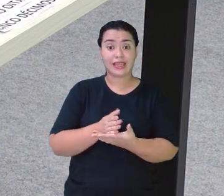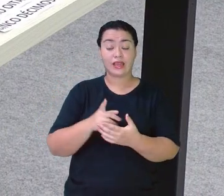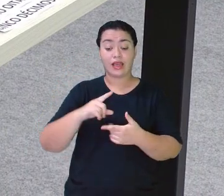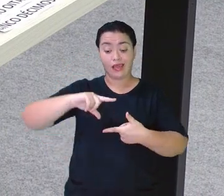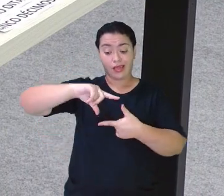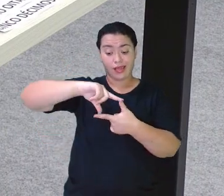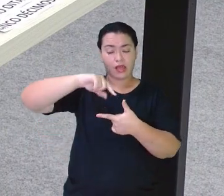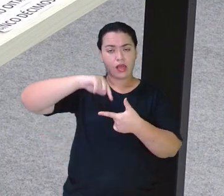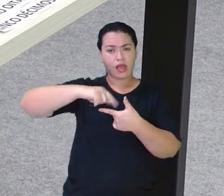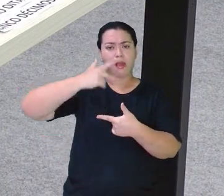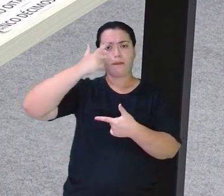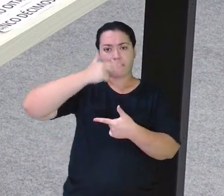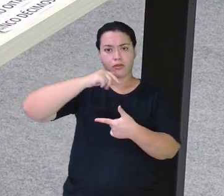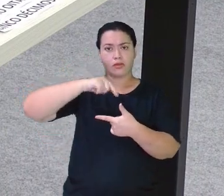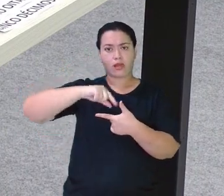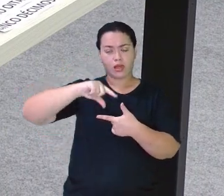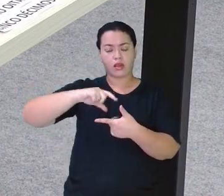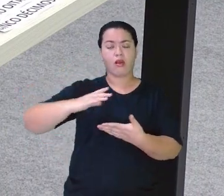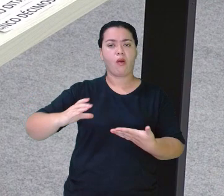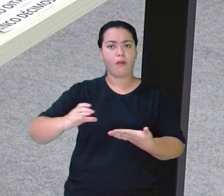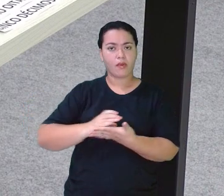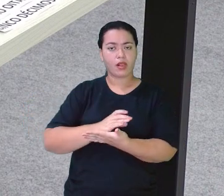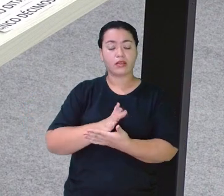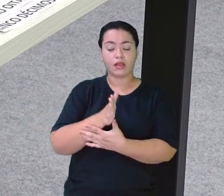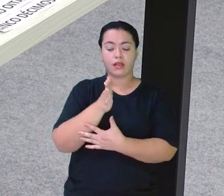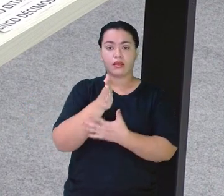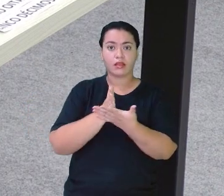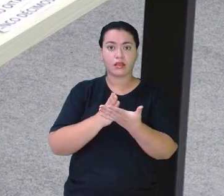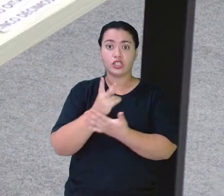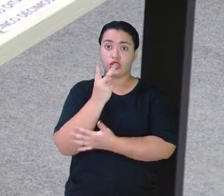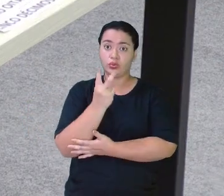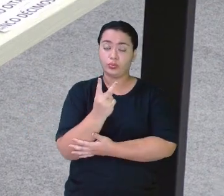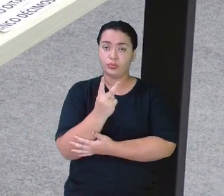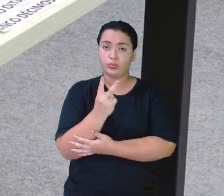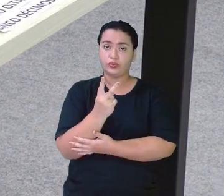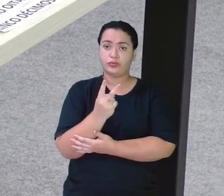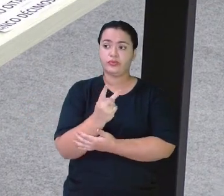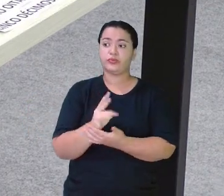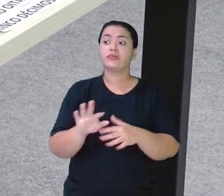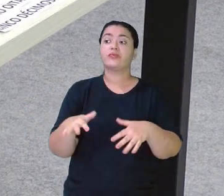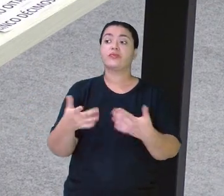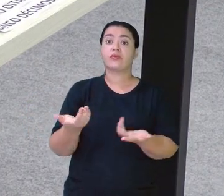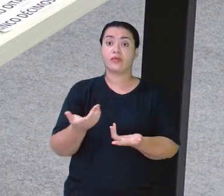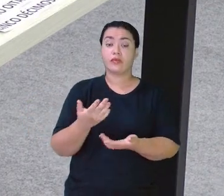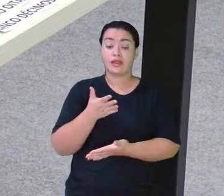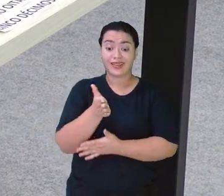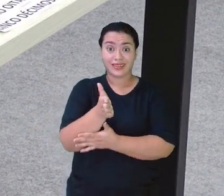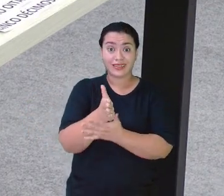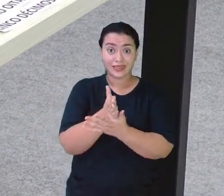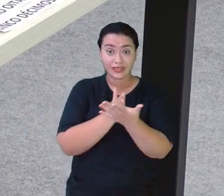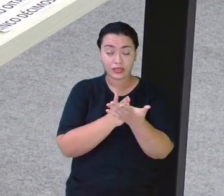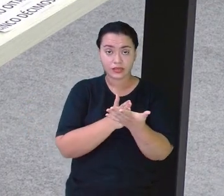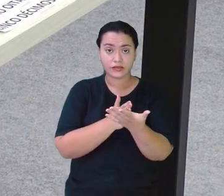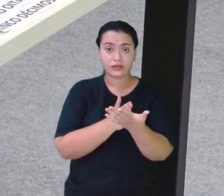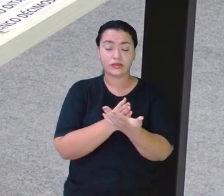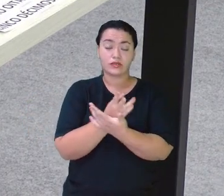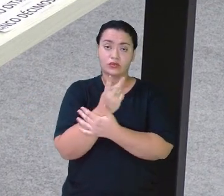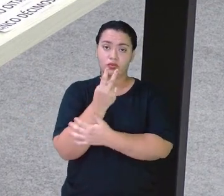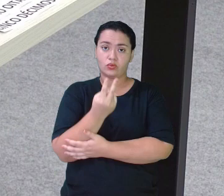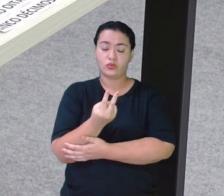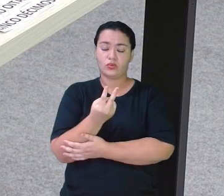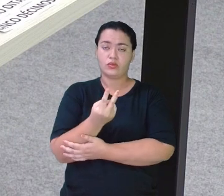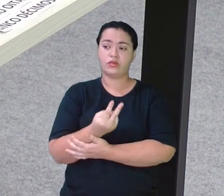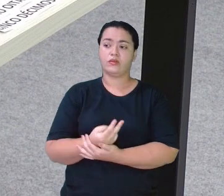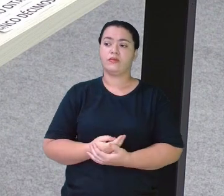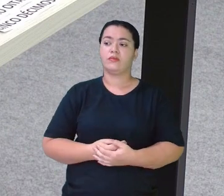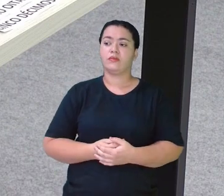mesmo retângulo, igualzinho, em duas partes. A partir do momento que eu faço isso, eu